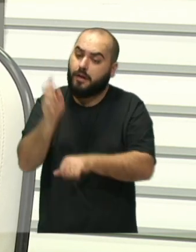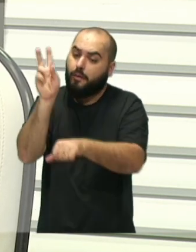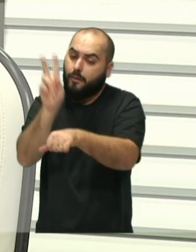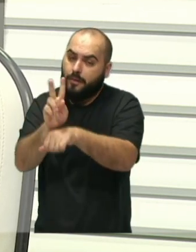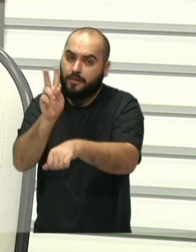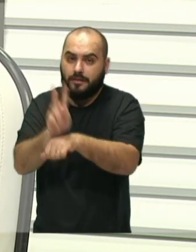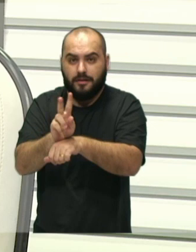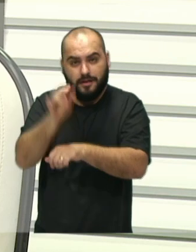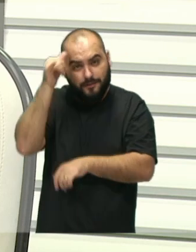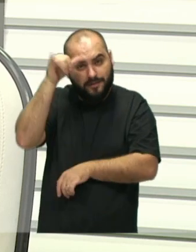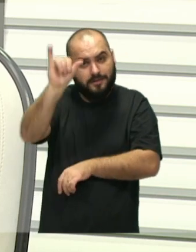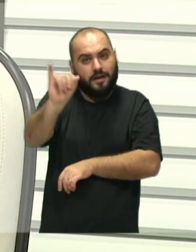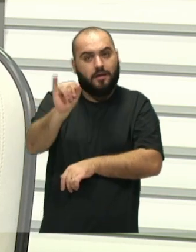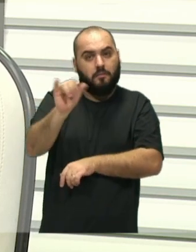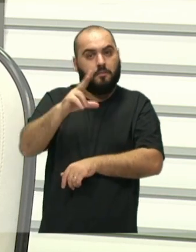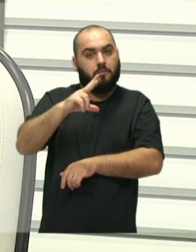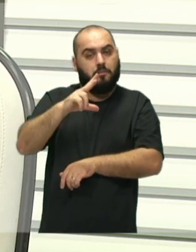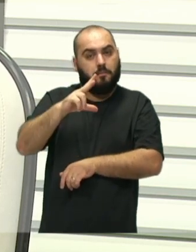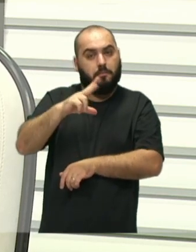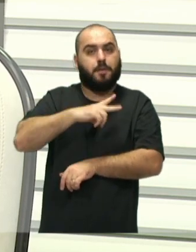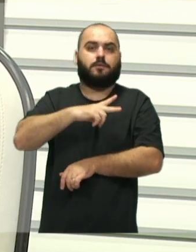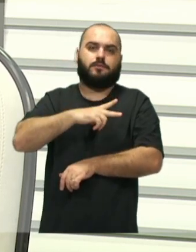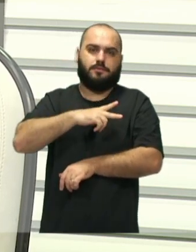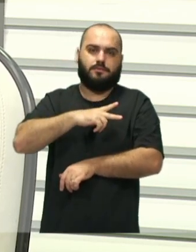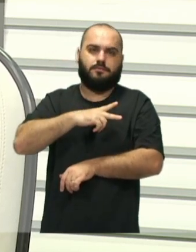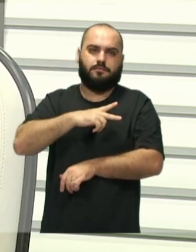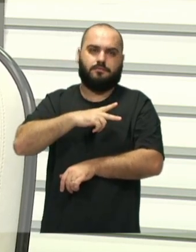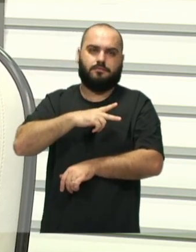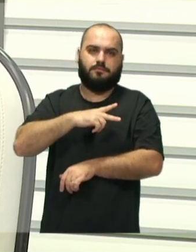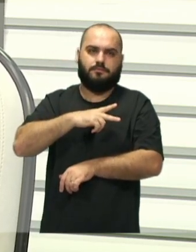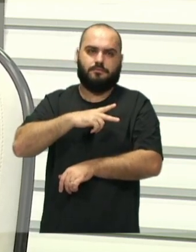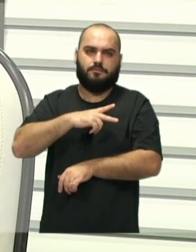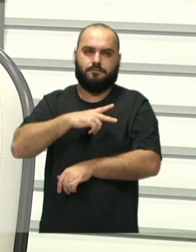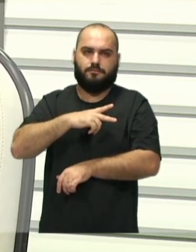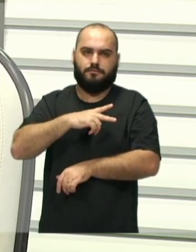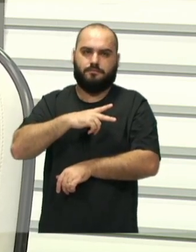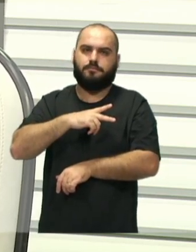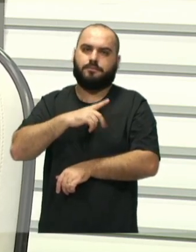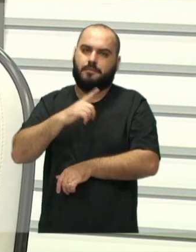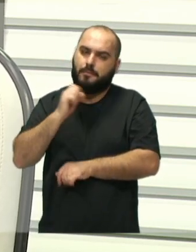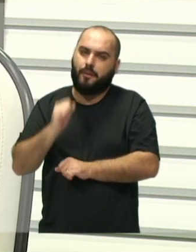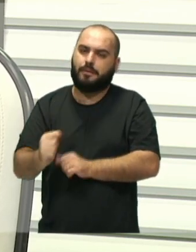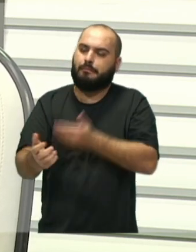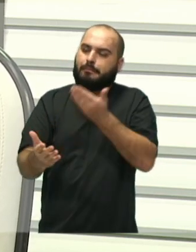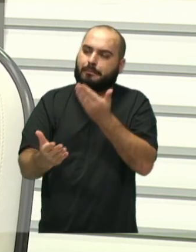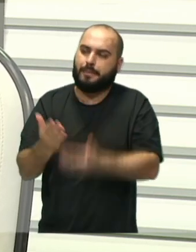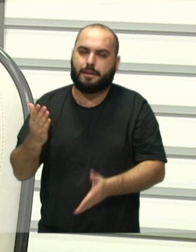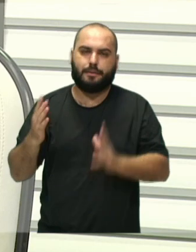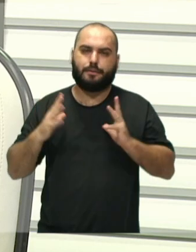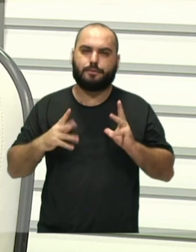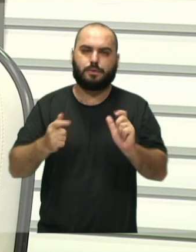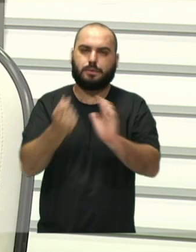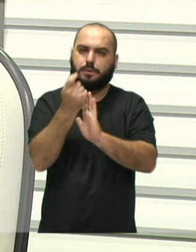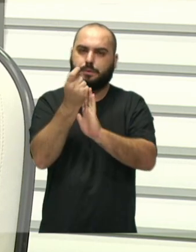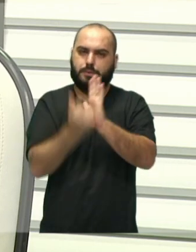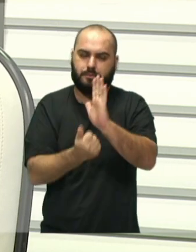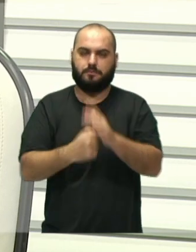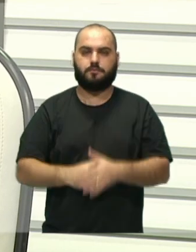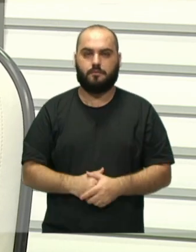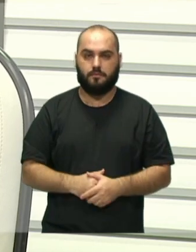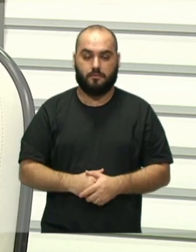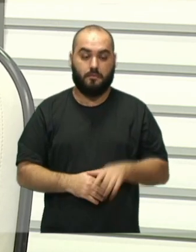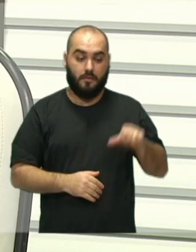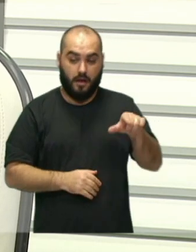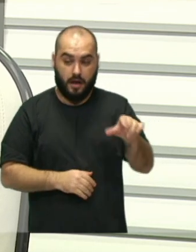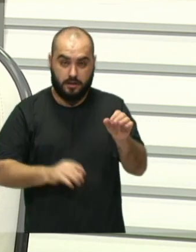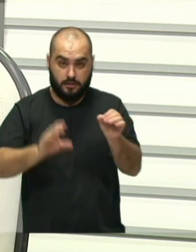Não fuja da nossas mãos e a gente venha perder toda essa riqueza todo isso que produz é o nosso município essa comissão mista